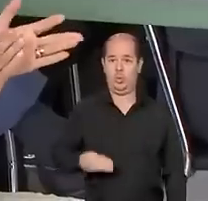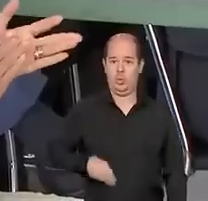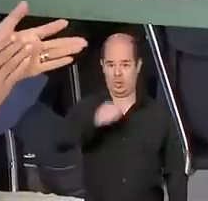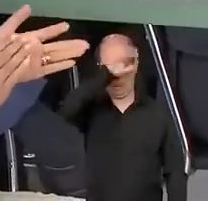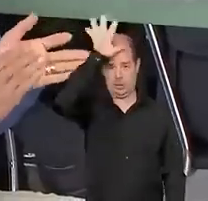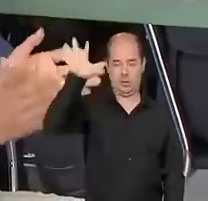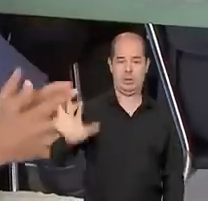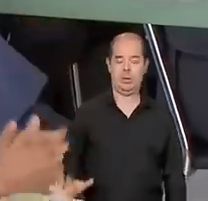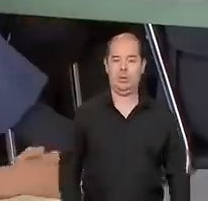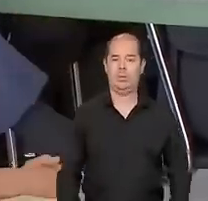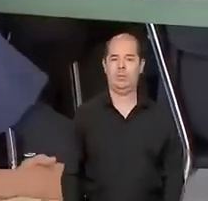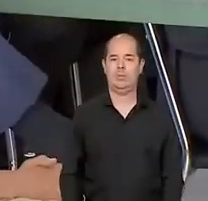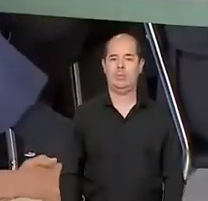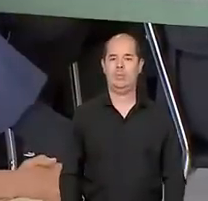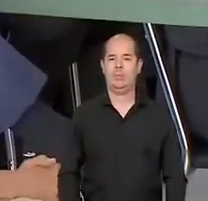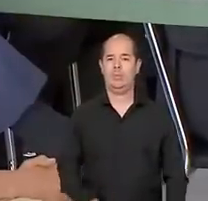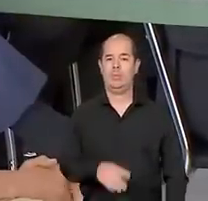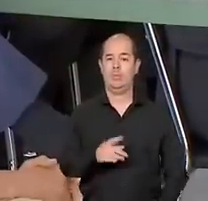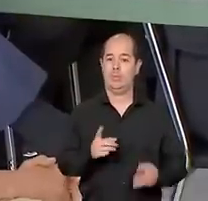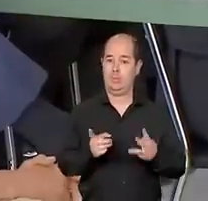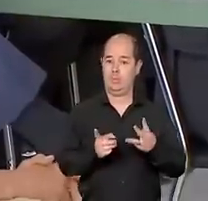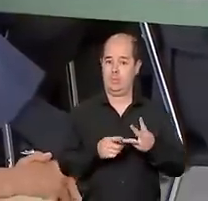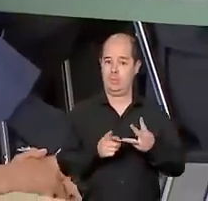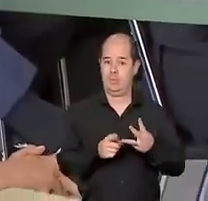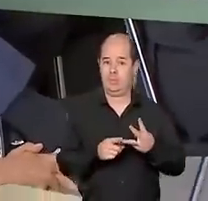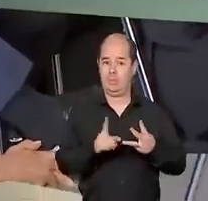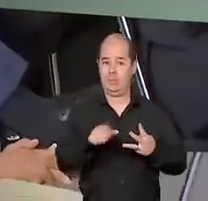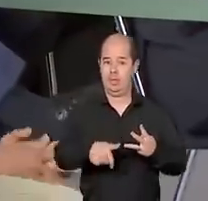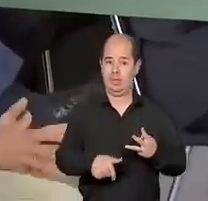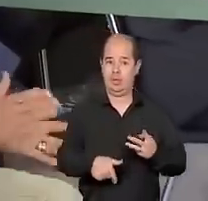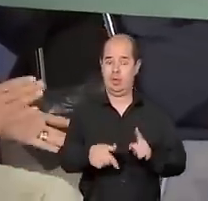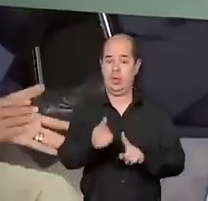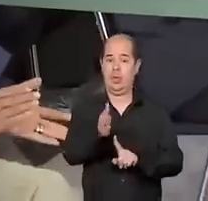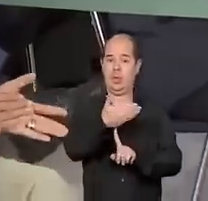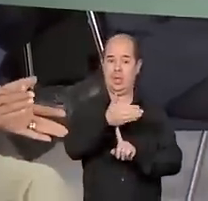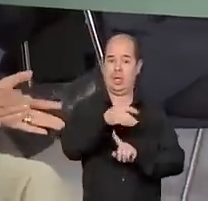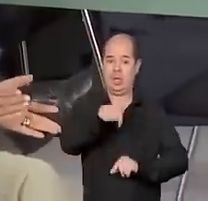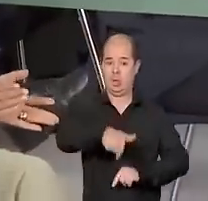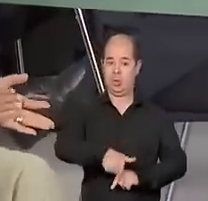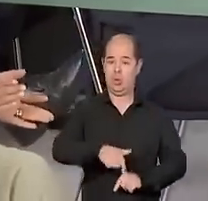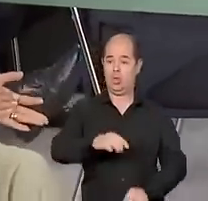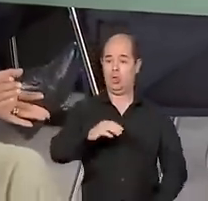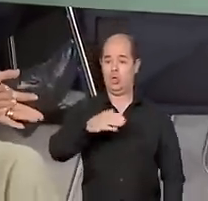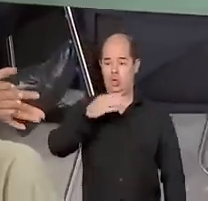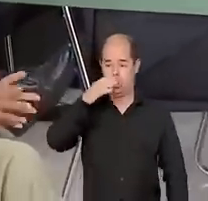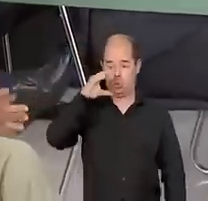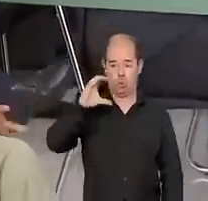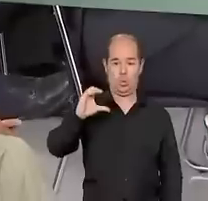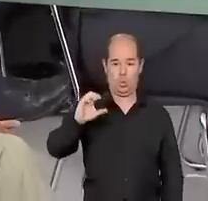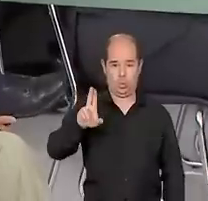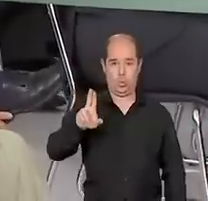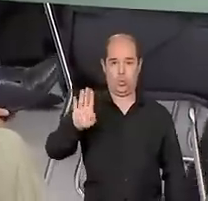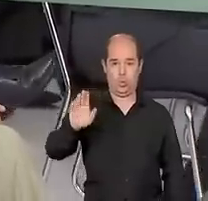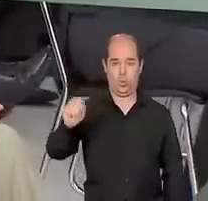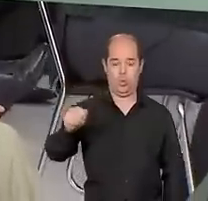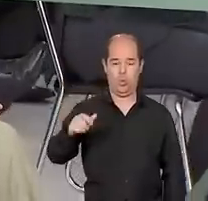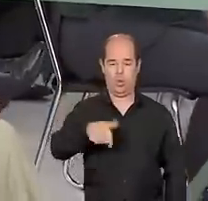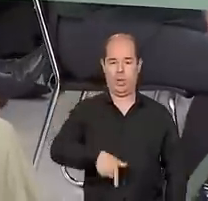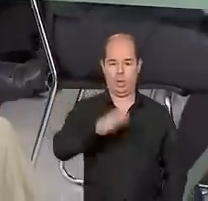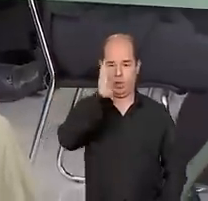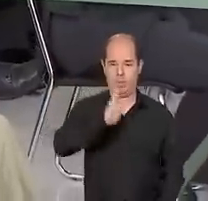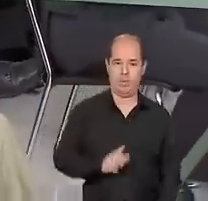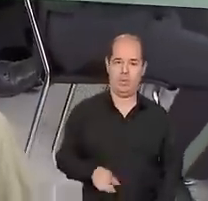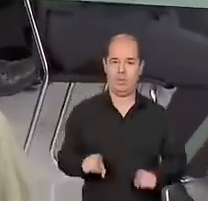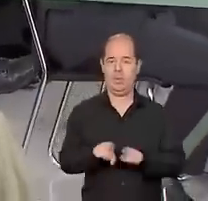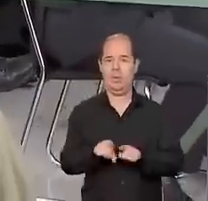Adolfo Curbelo Castellanos, embaixador de Cuba no Brasil. Luiz Felipe Melo e Faro Ramos, embaixador de Portugal